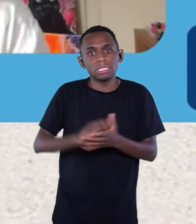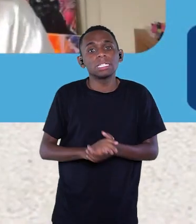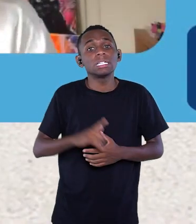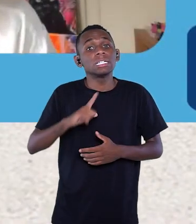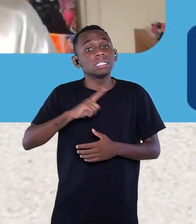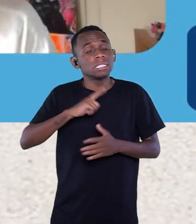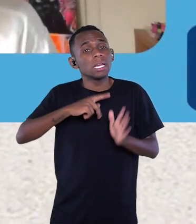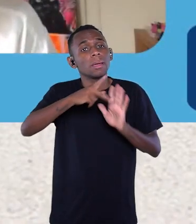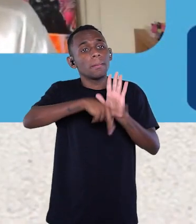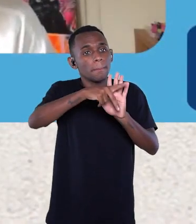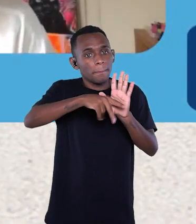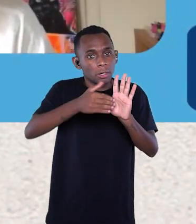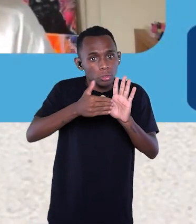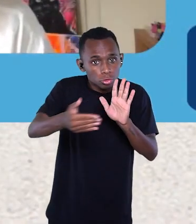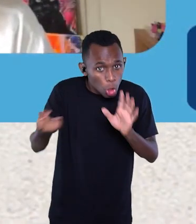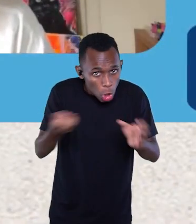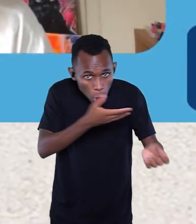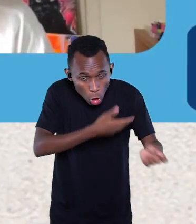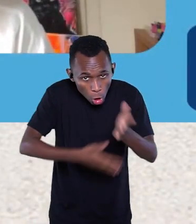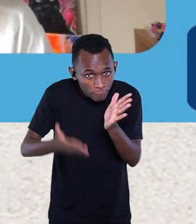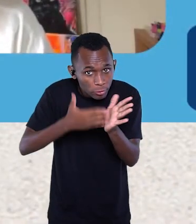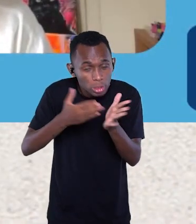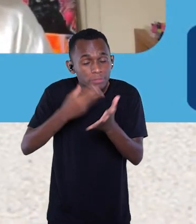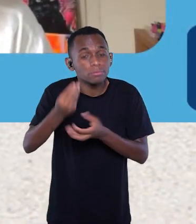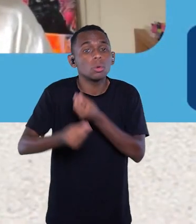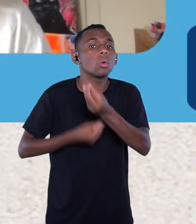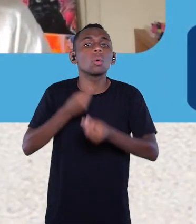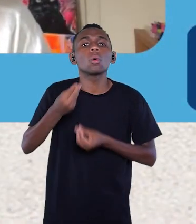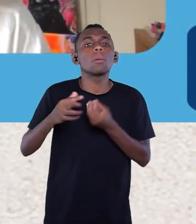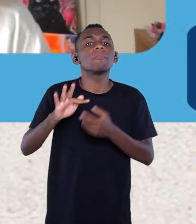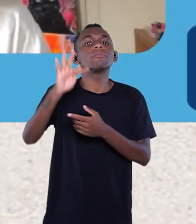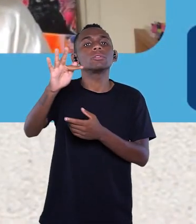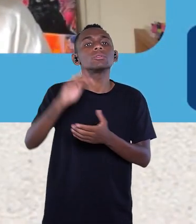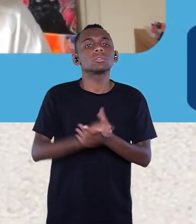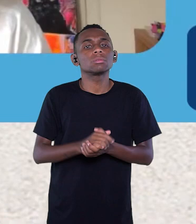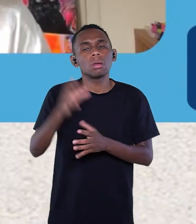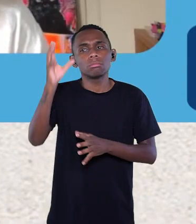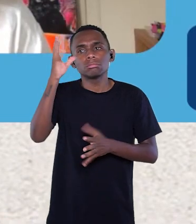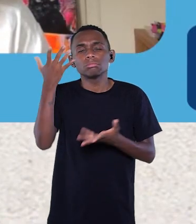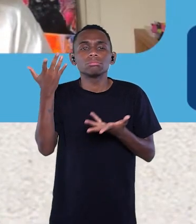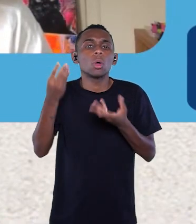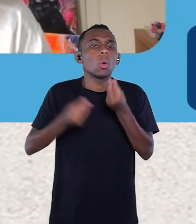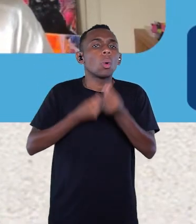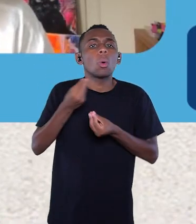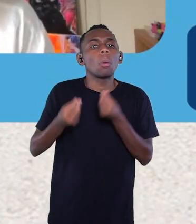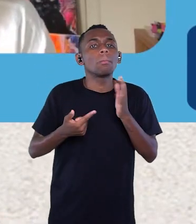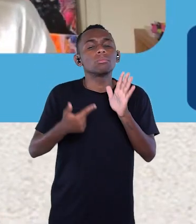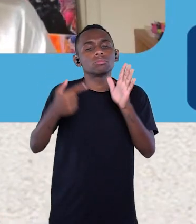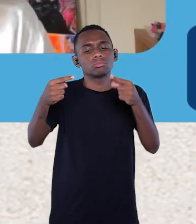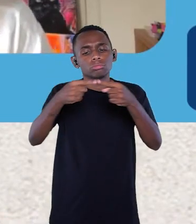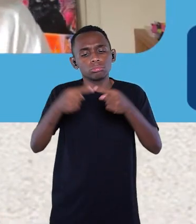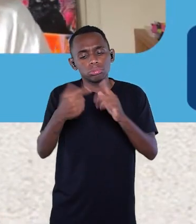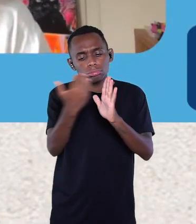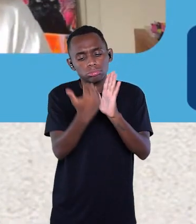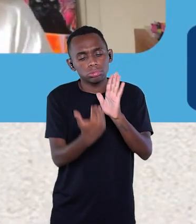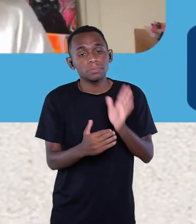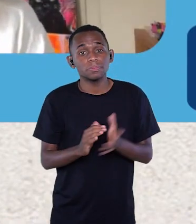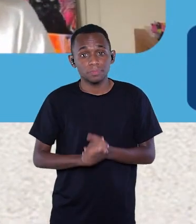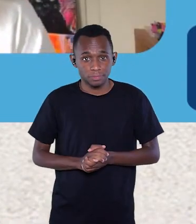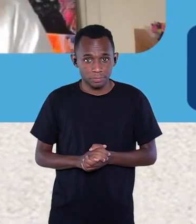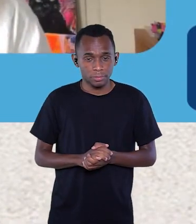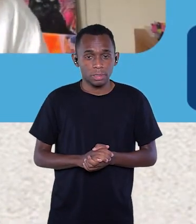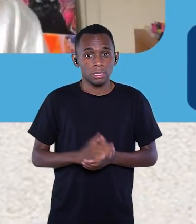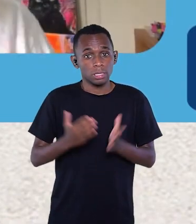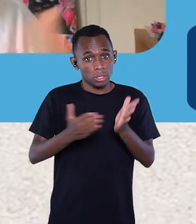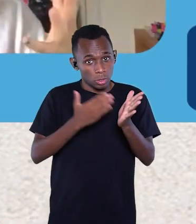projeto agora de novos livros? Como é que está o futuro, a previsão aí? Esse